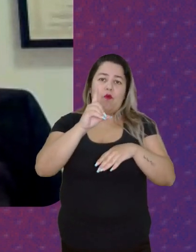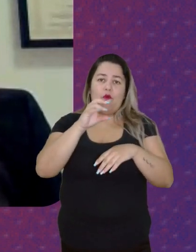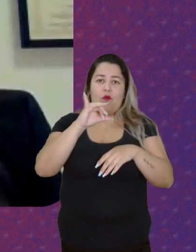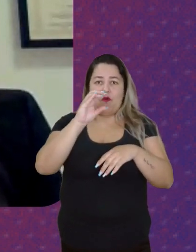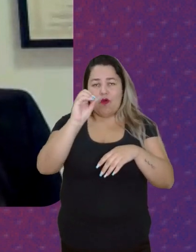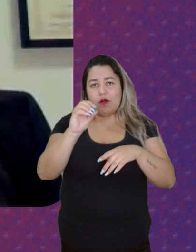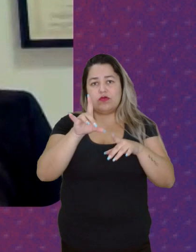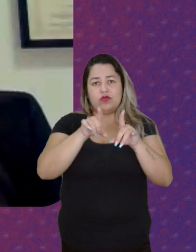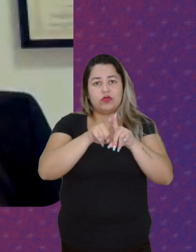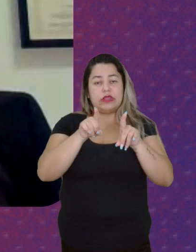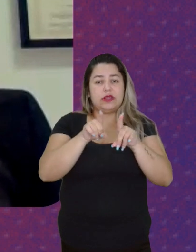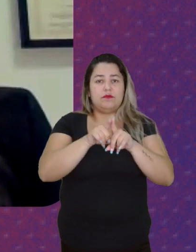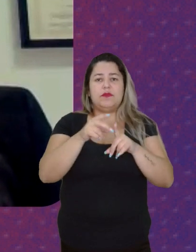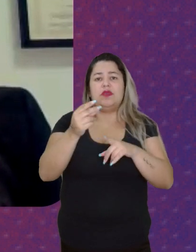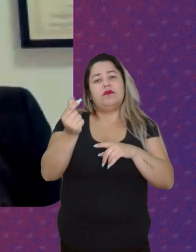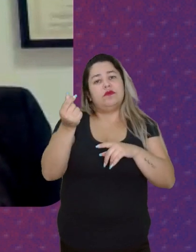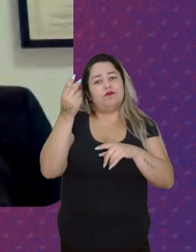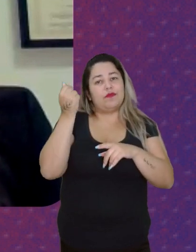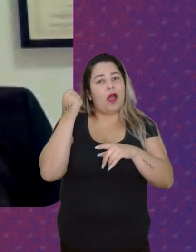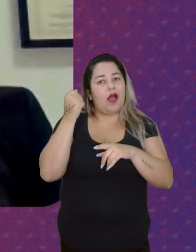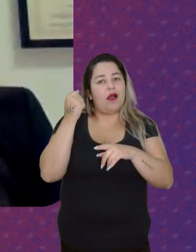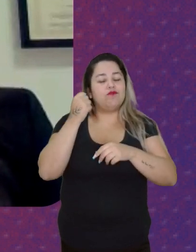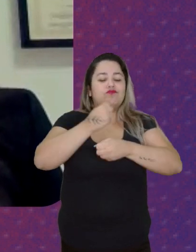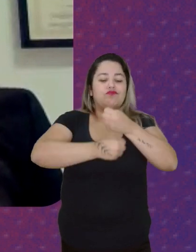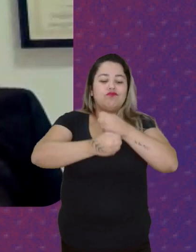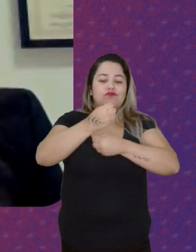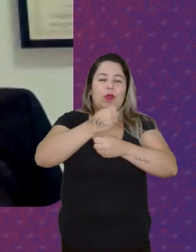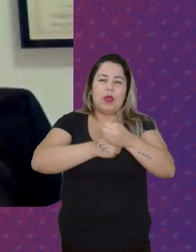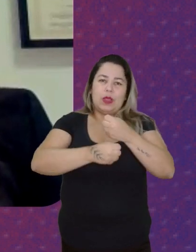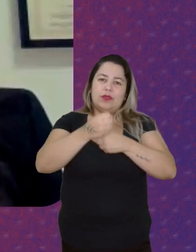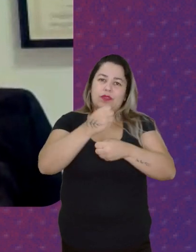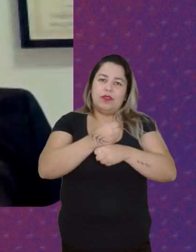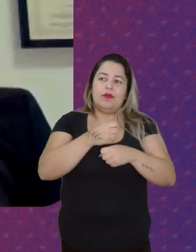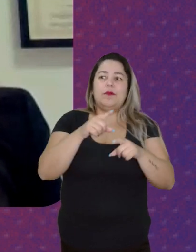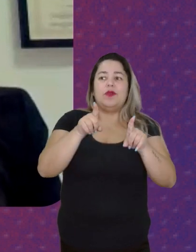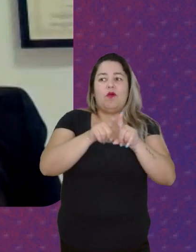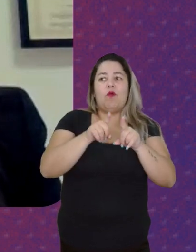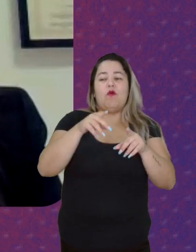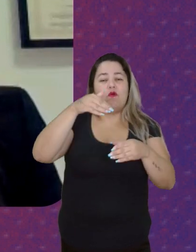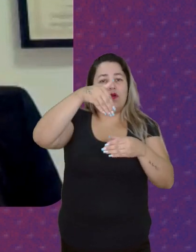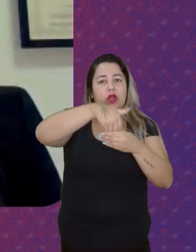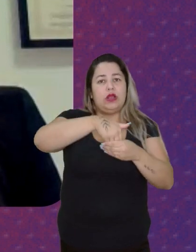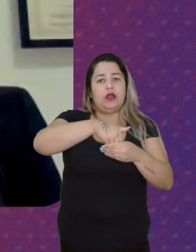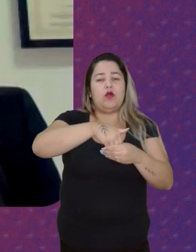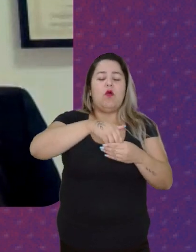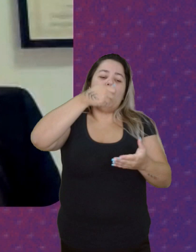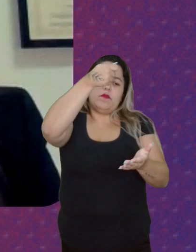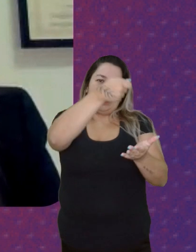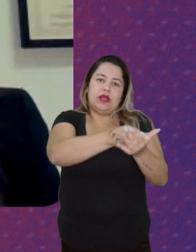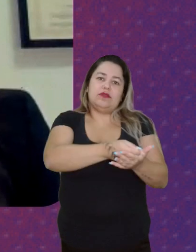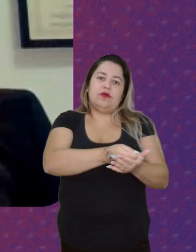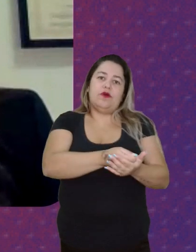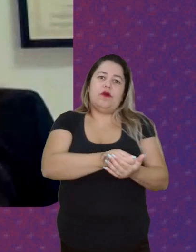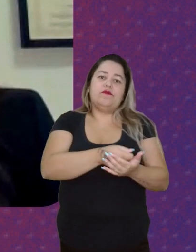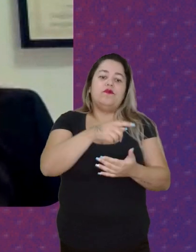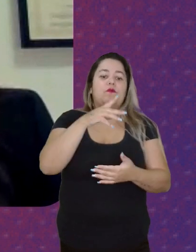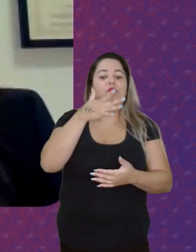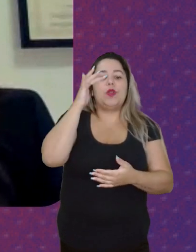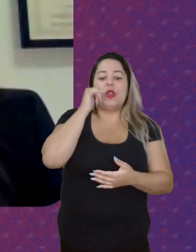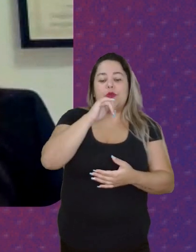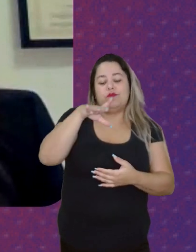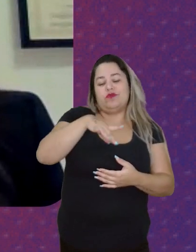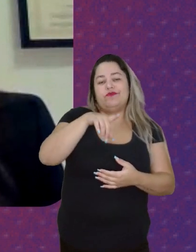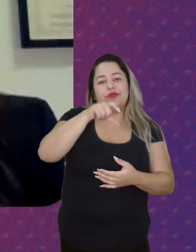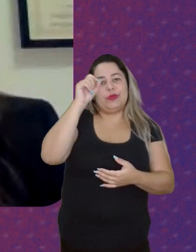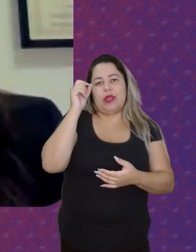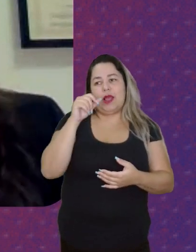Mas nessa época, então, o direito ao voto era facultativo para as mulheres e para os homens obrigatório, ou seja, existia ainda uma